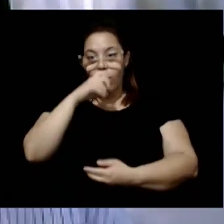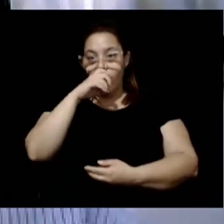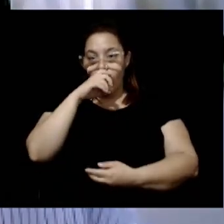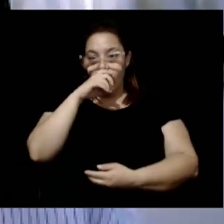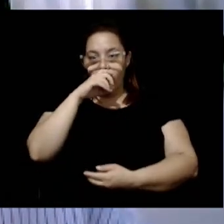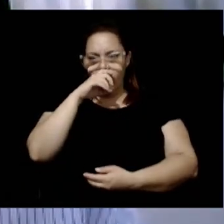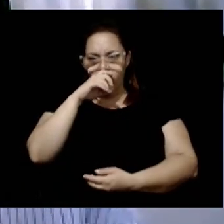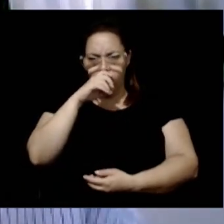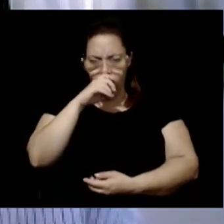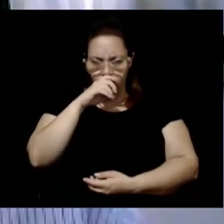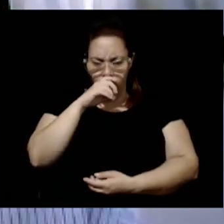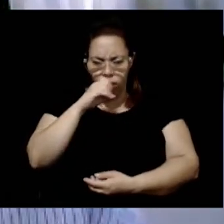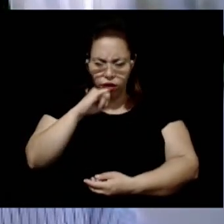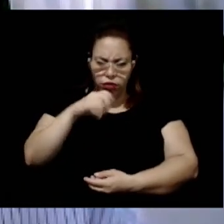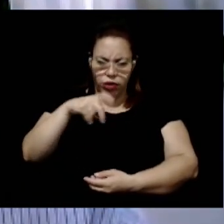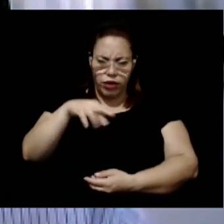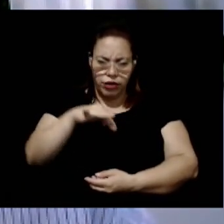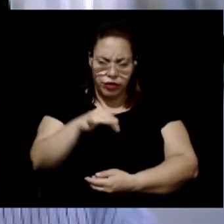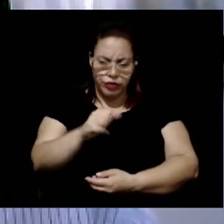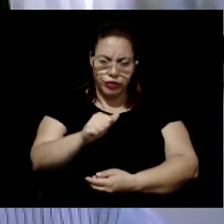imunológico, onde